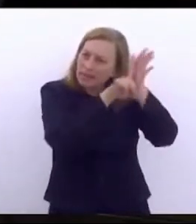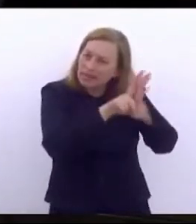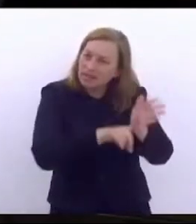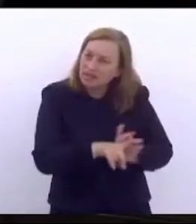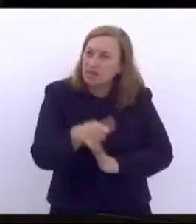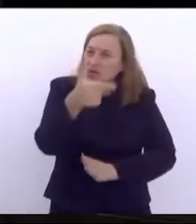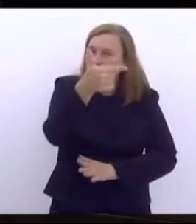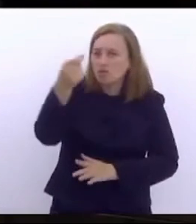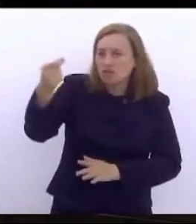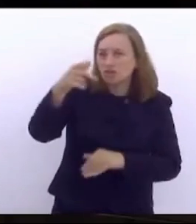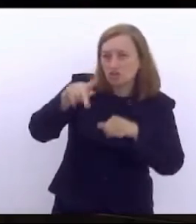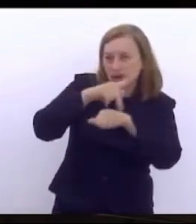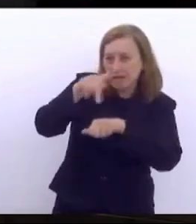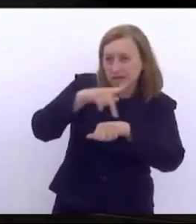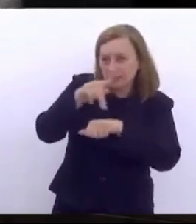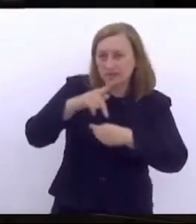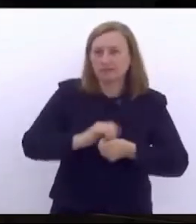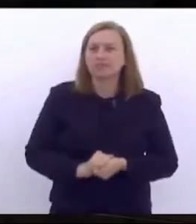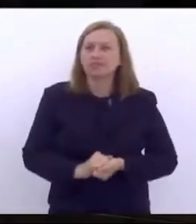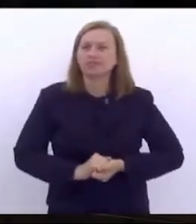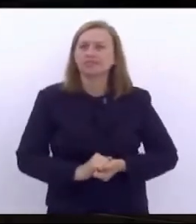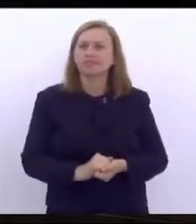20 países.